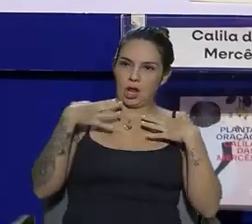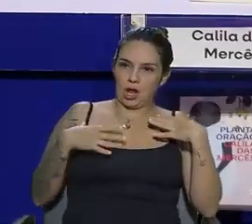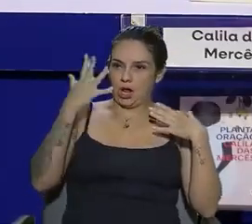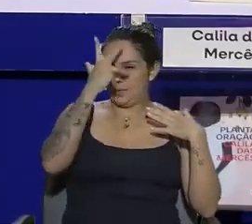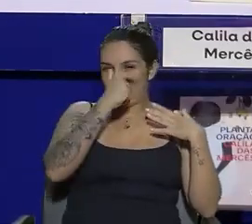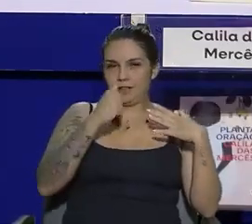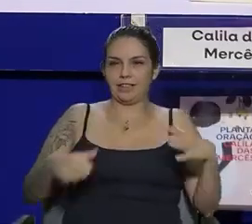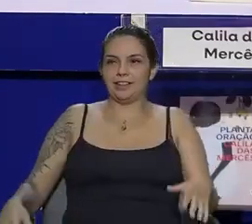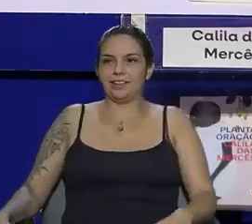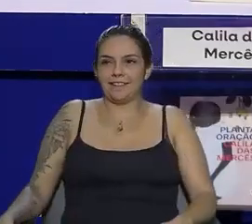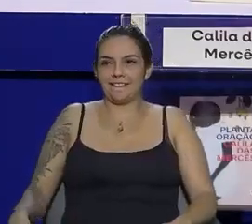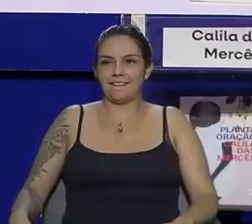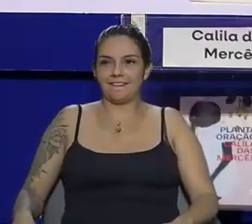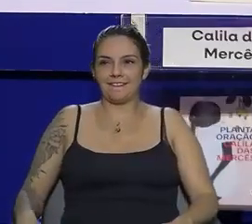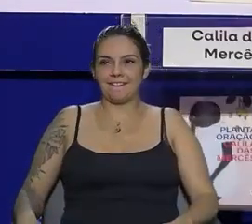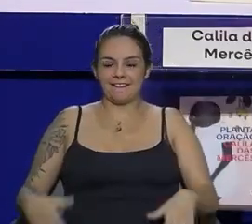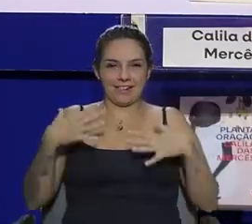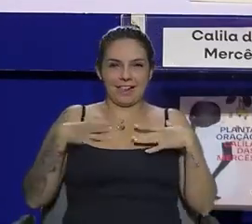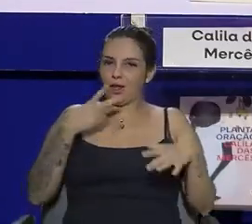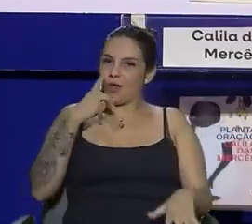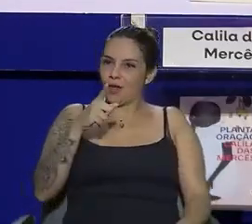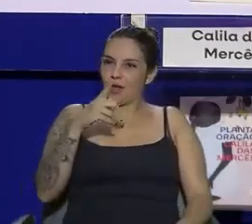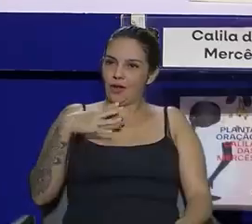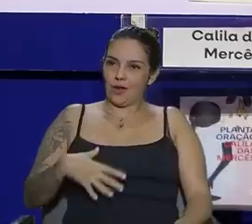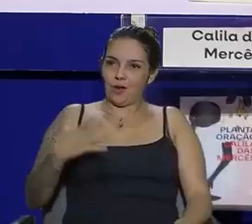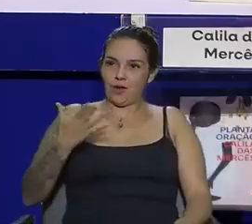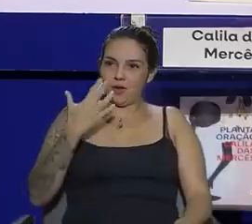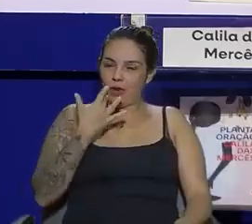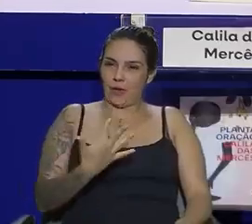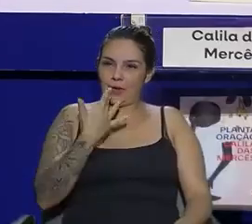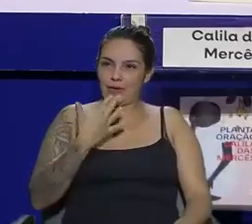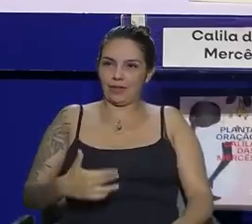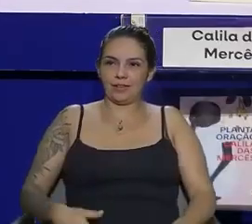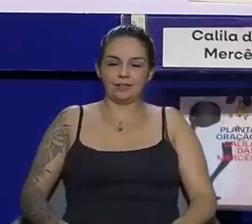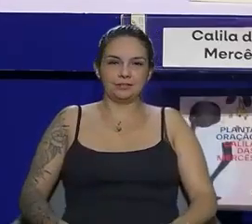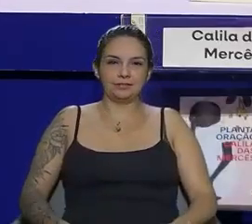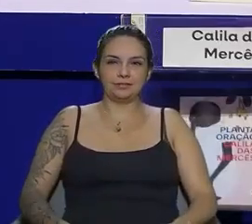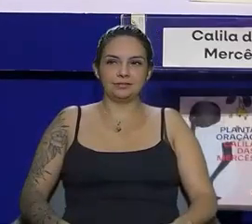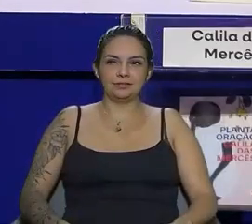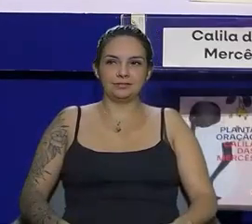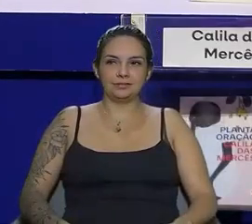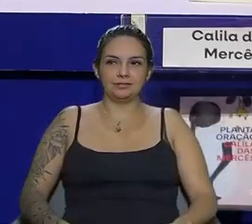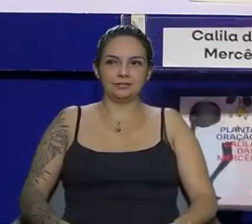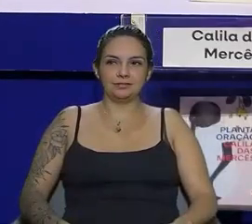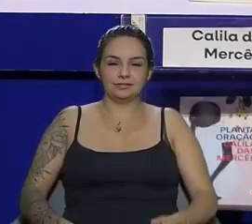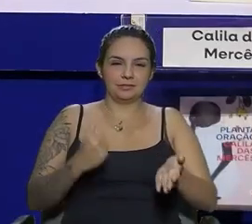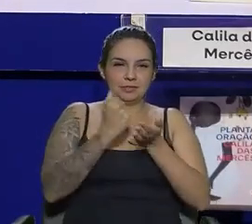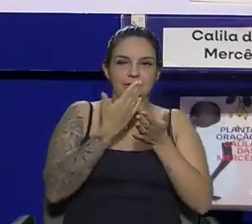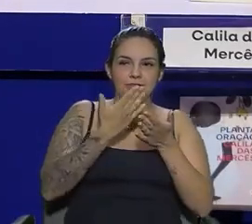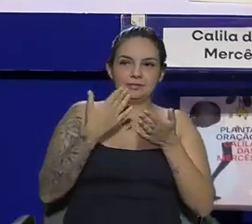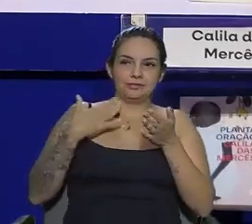camisa é bonita. Olha, você está com essa camisa. Olha essa camisa agora colorida e tal. E virou uma marca de um tempo para